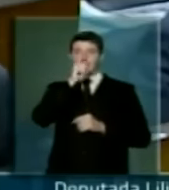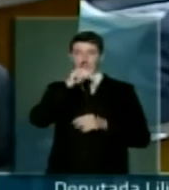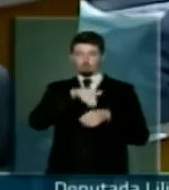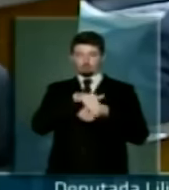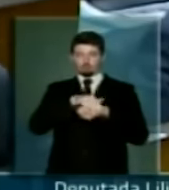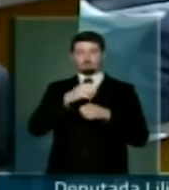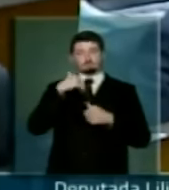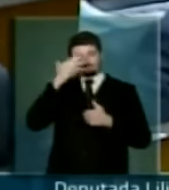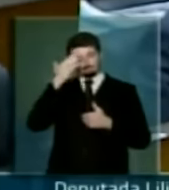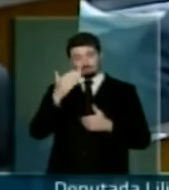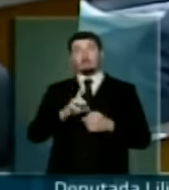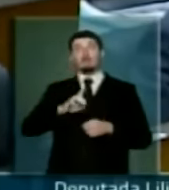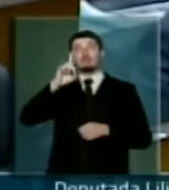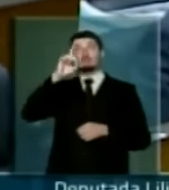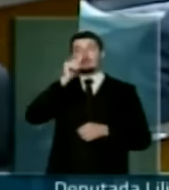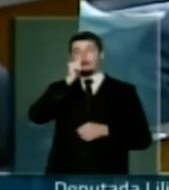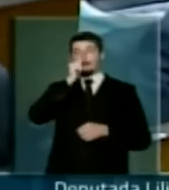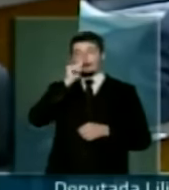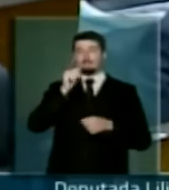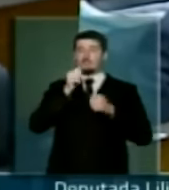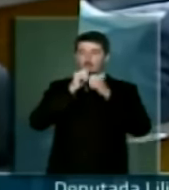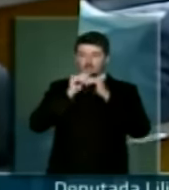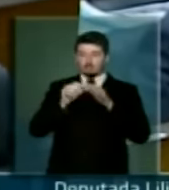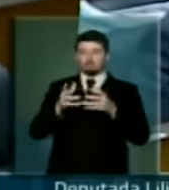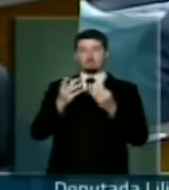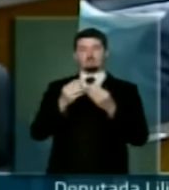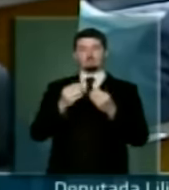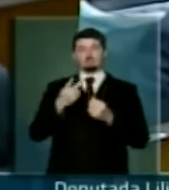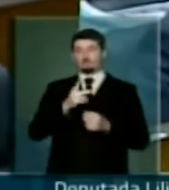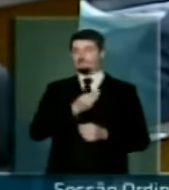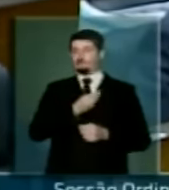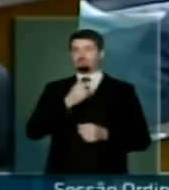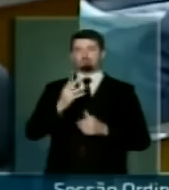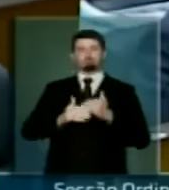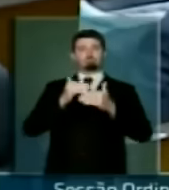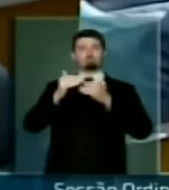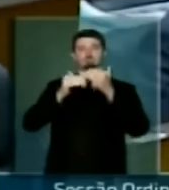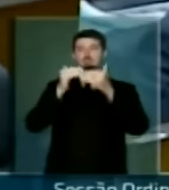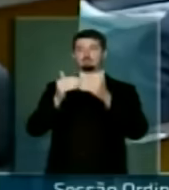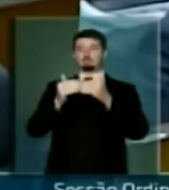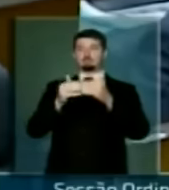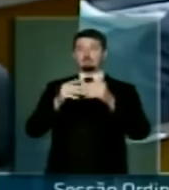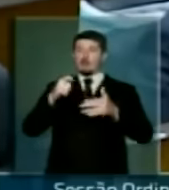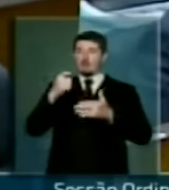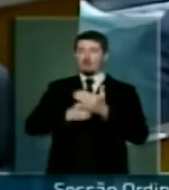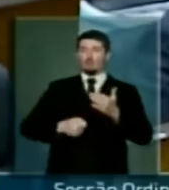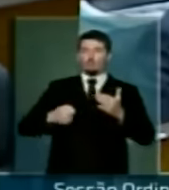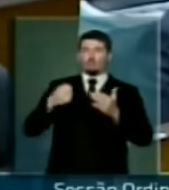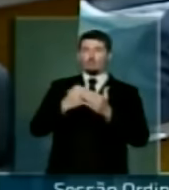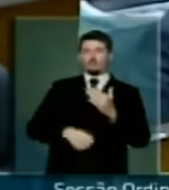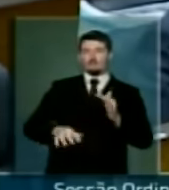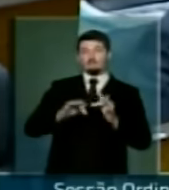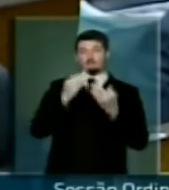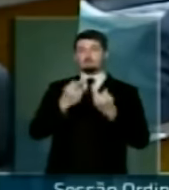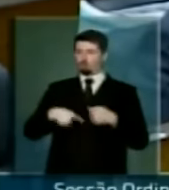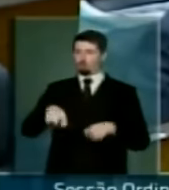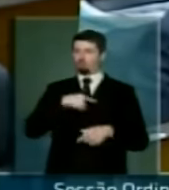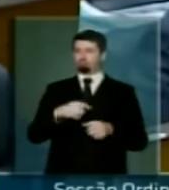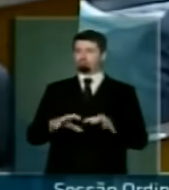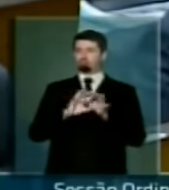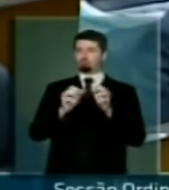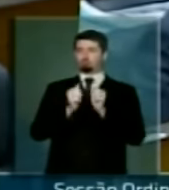tá? E que Deus continue abençoando a sua vida, vá em frente, pela essa luta pela família, né? Nós estamos juntos aqui